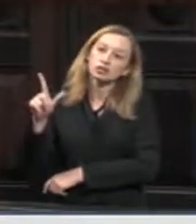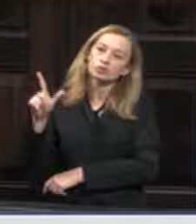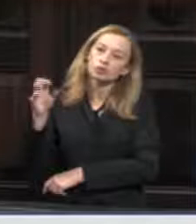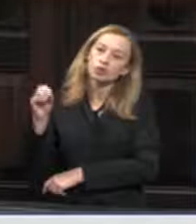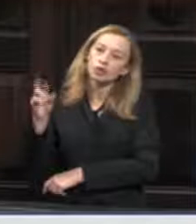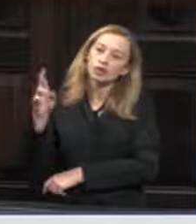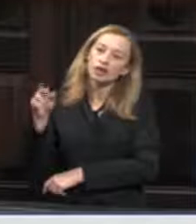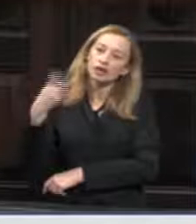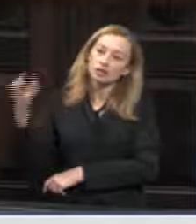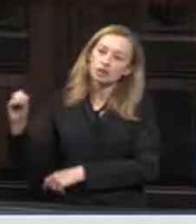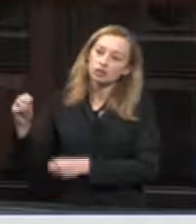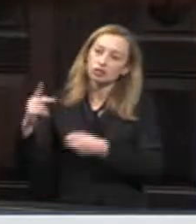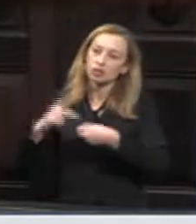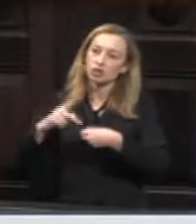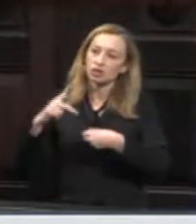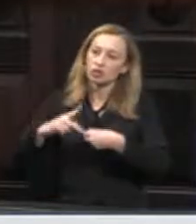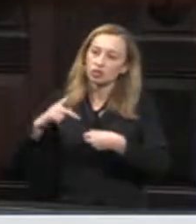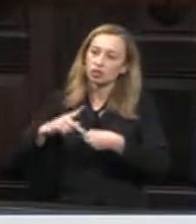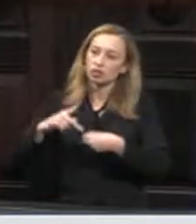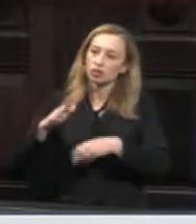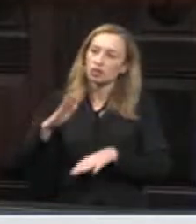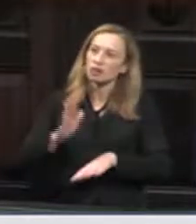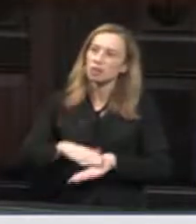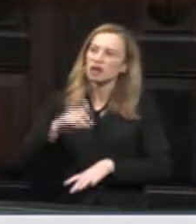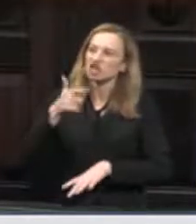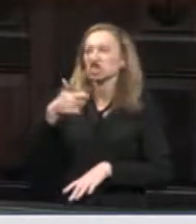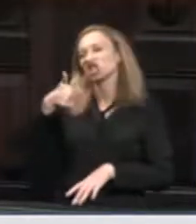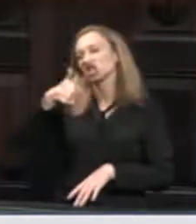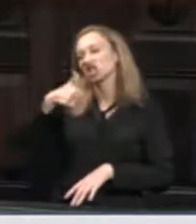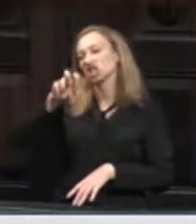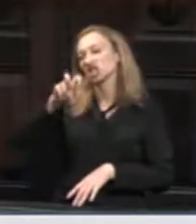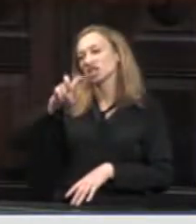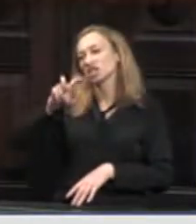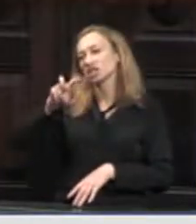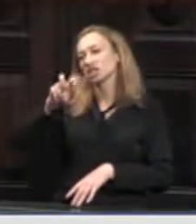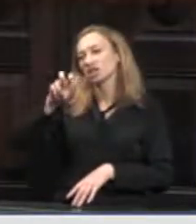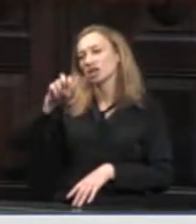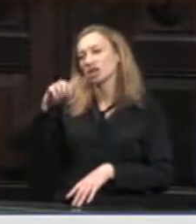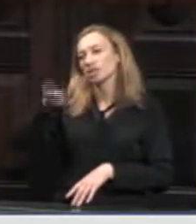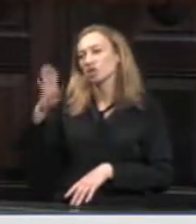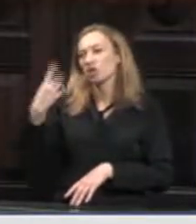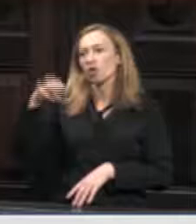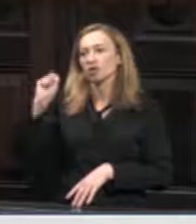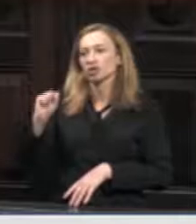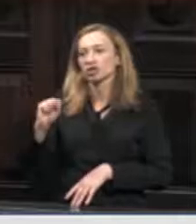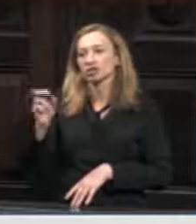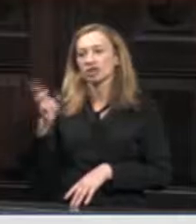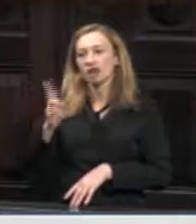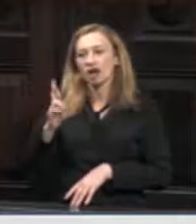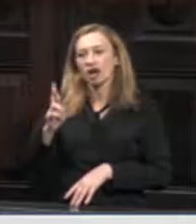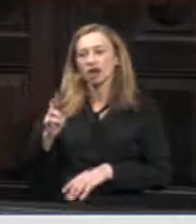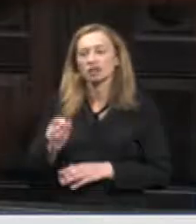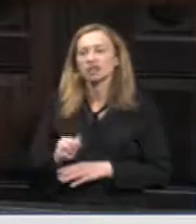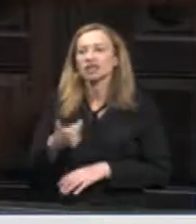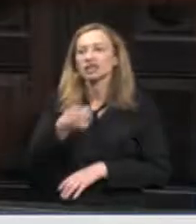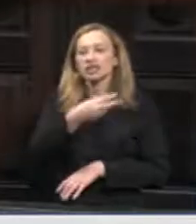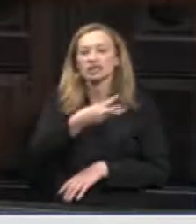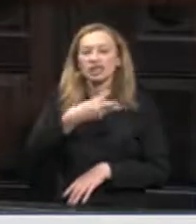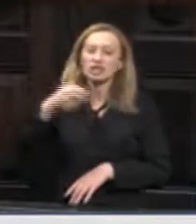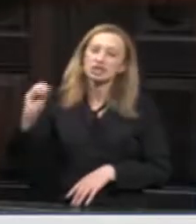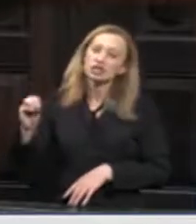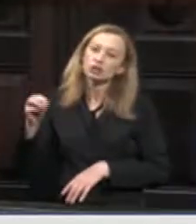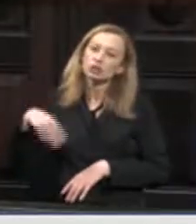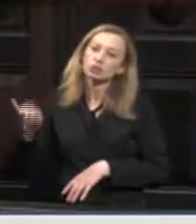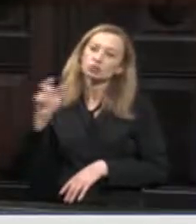15 bilhões, aproximadamente 15 bilhões de reais. Significa a geração de 300 mil